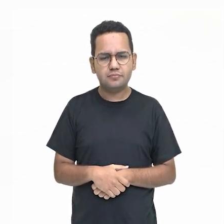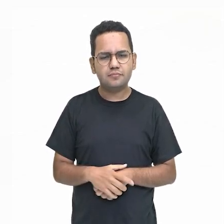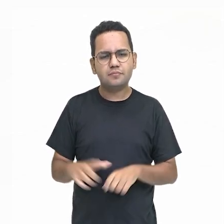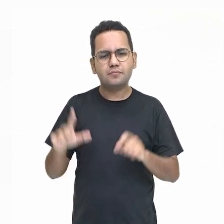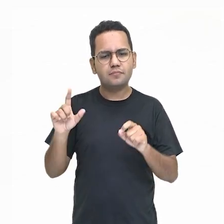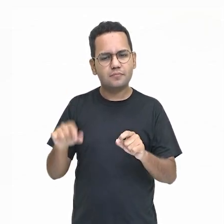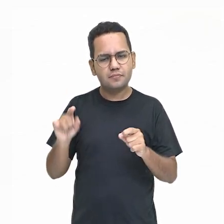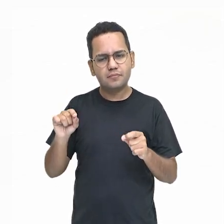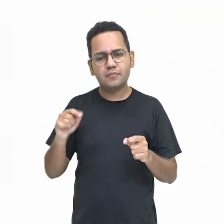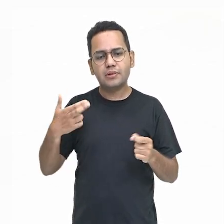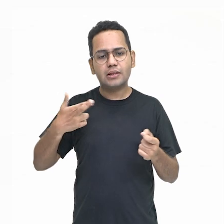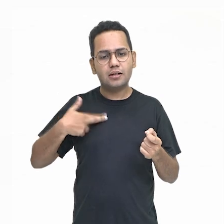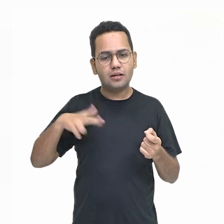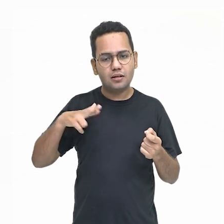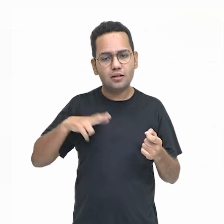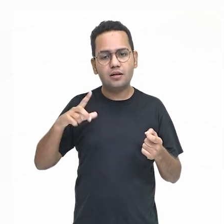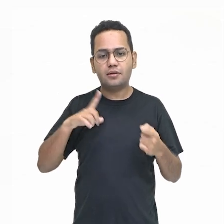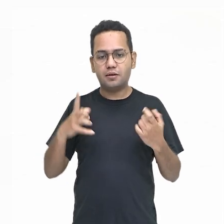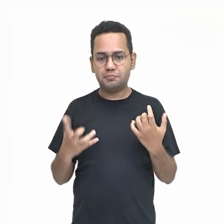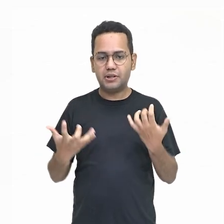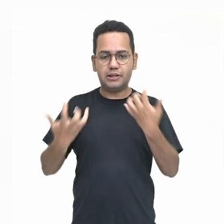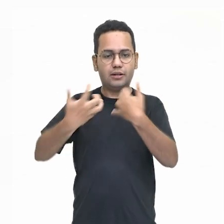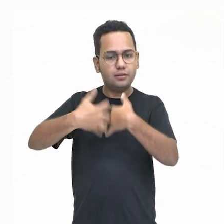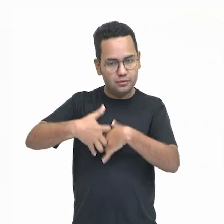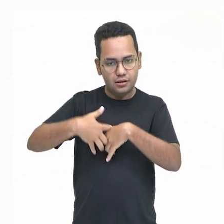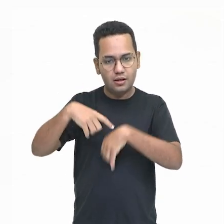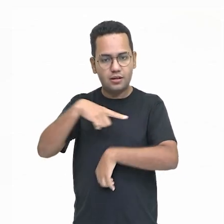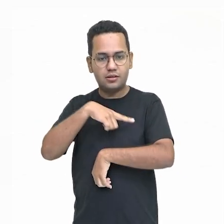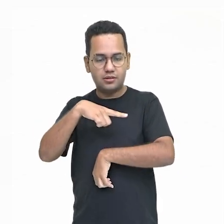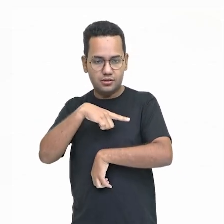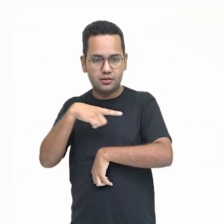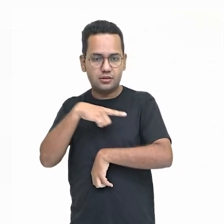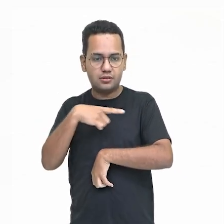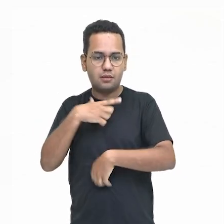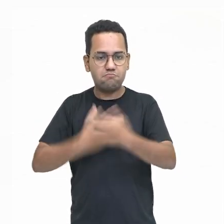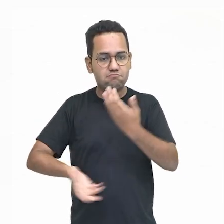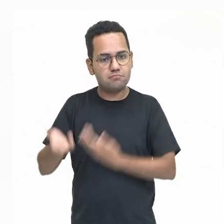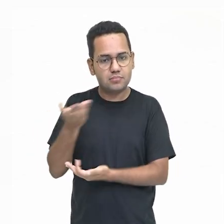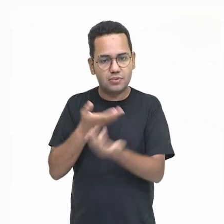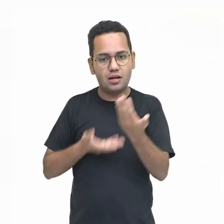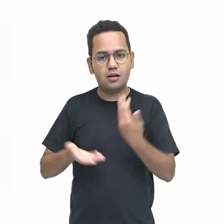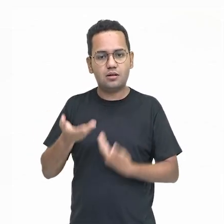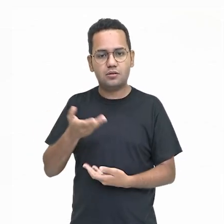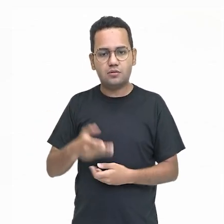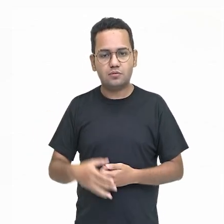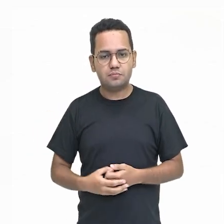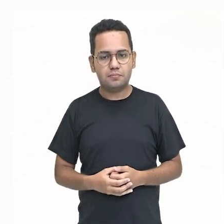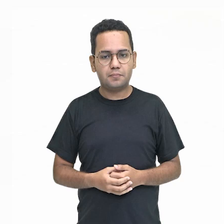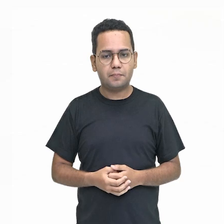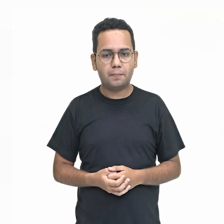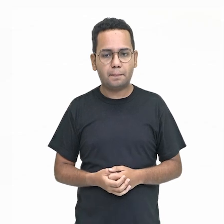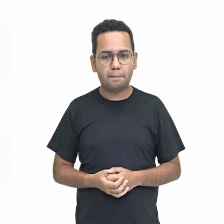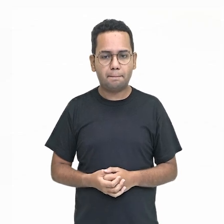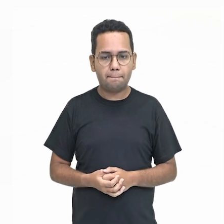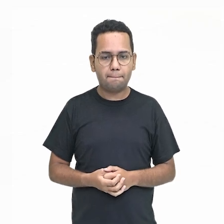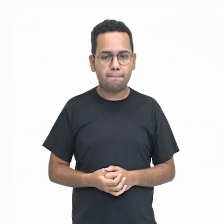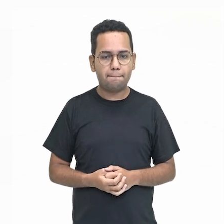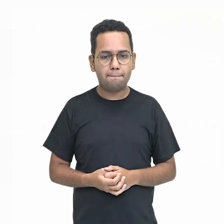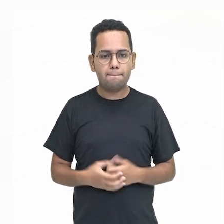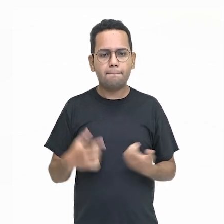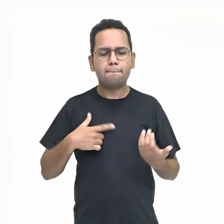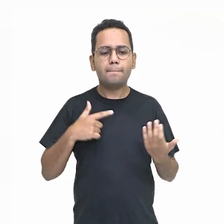elas estão aqui imbricadas numa bricolagem feita e lidam com uma espécie de